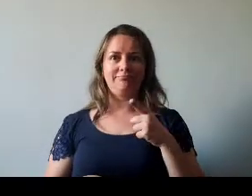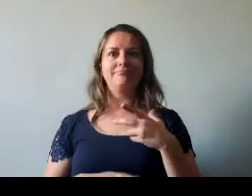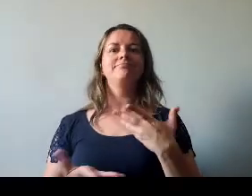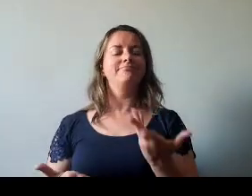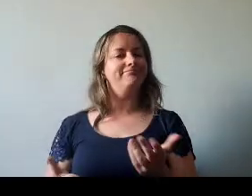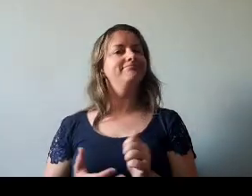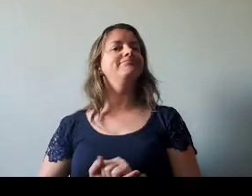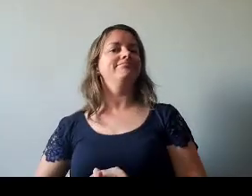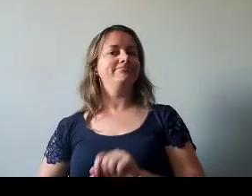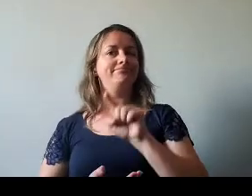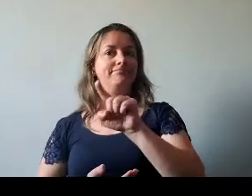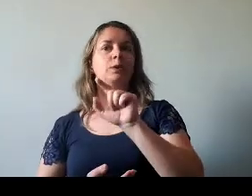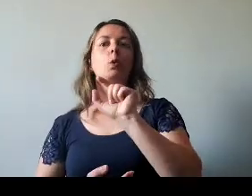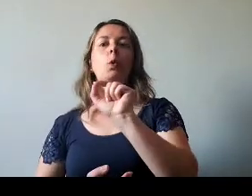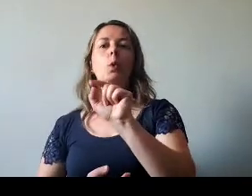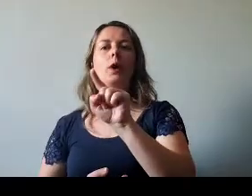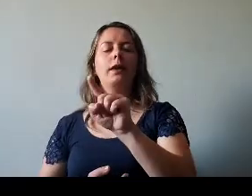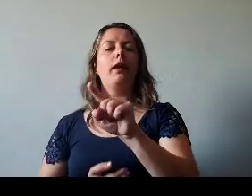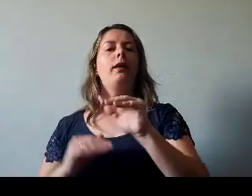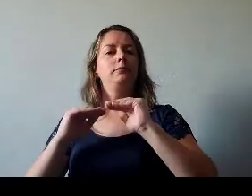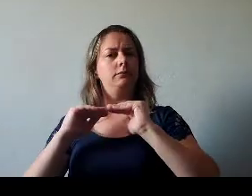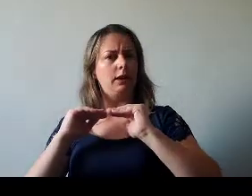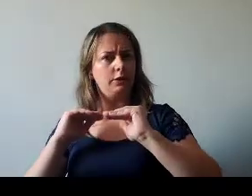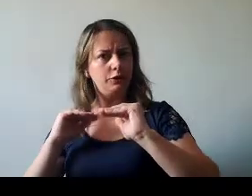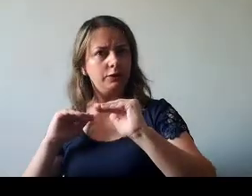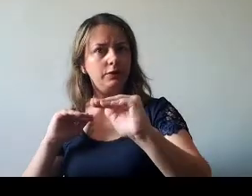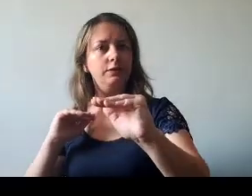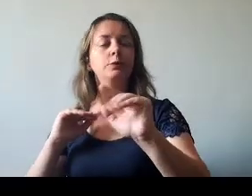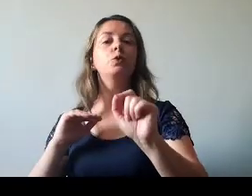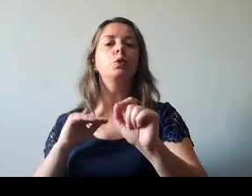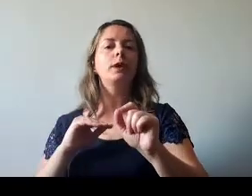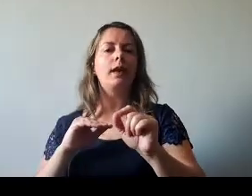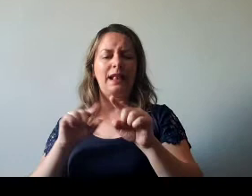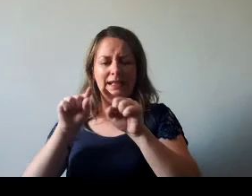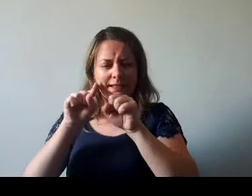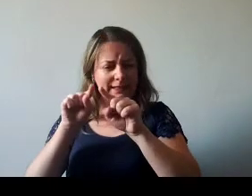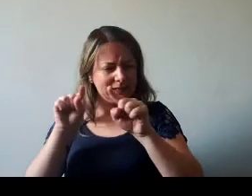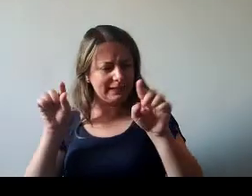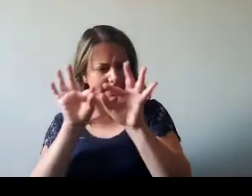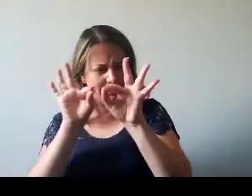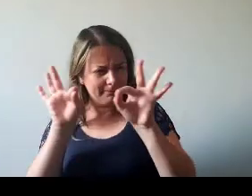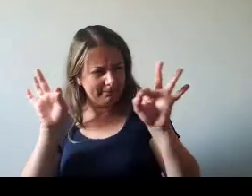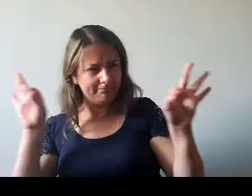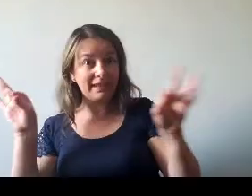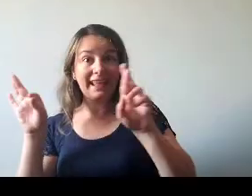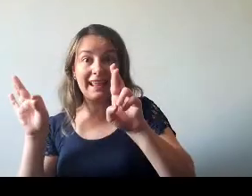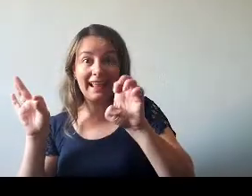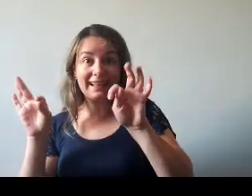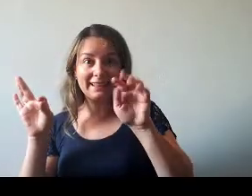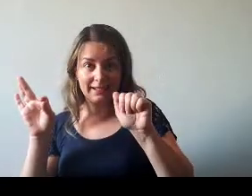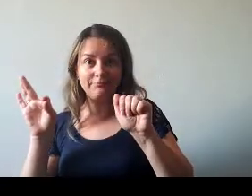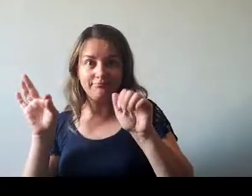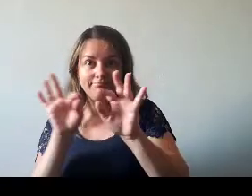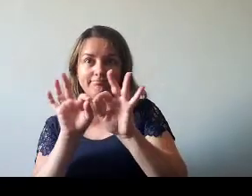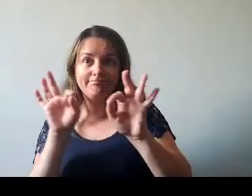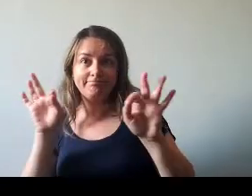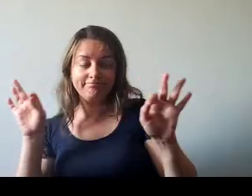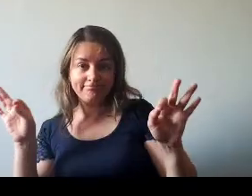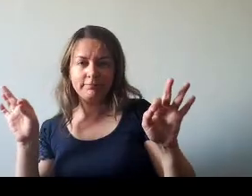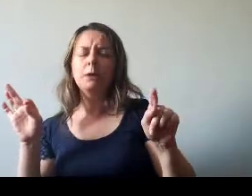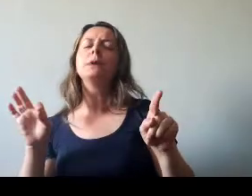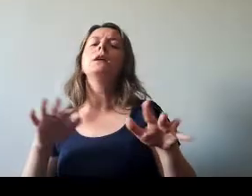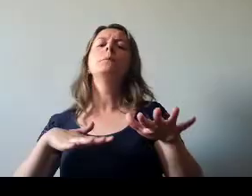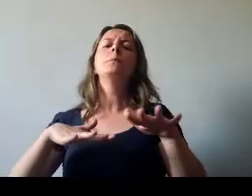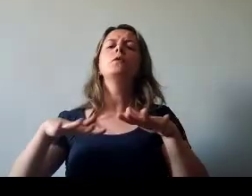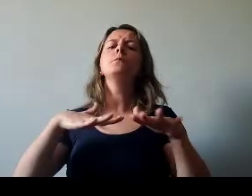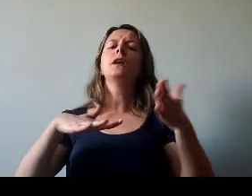Movimento retilíneo, né? A trajetória é uma linha reta. E aí tem um detalhe, né? No movimento retilíneo uniforme, a